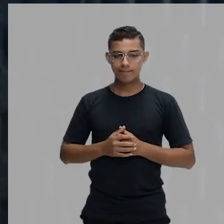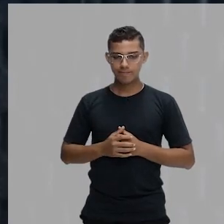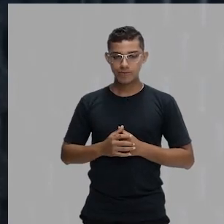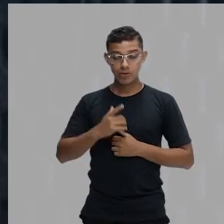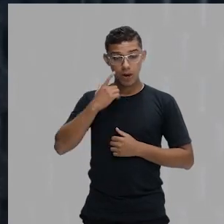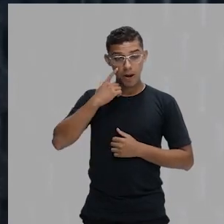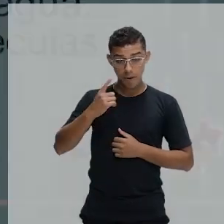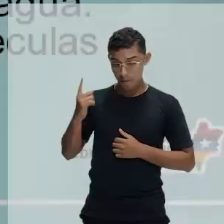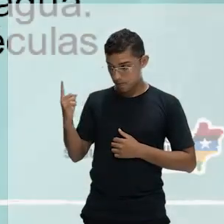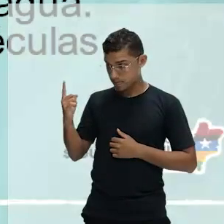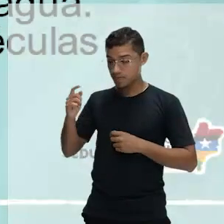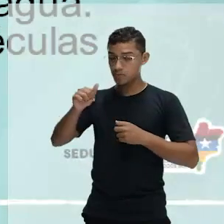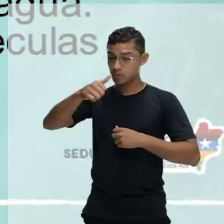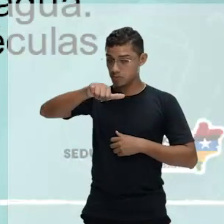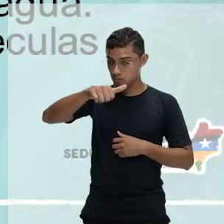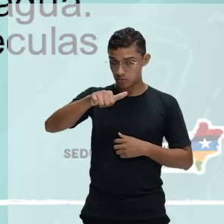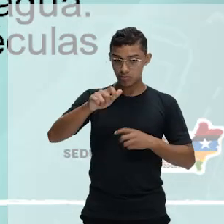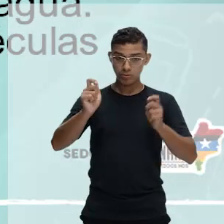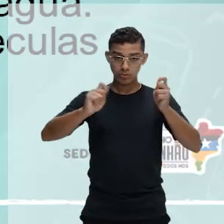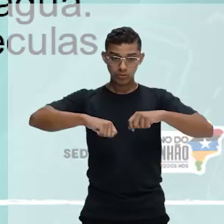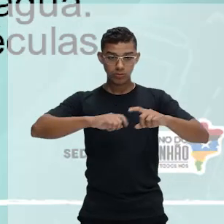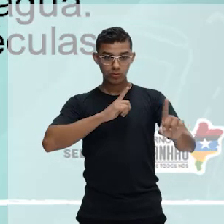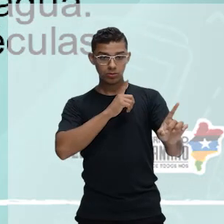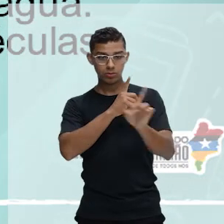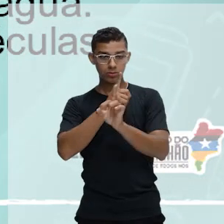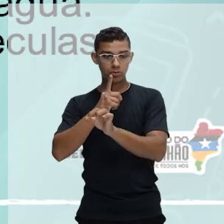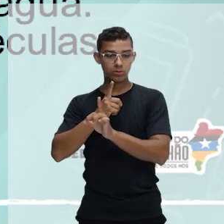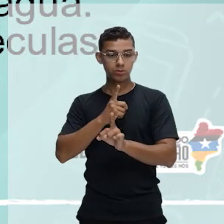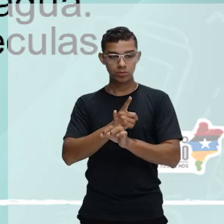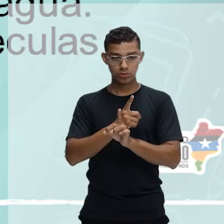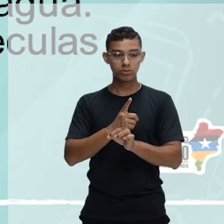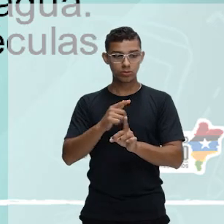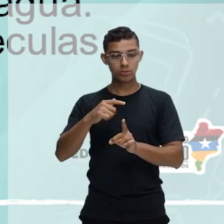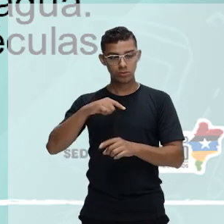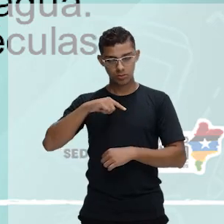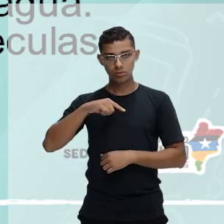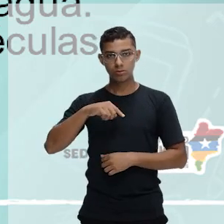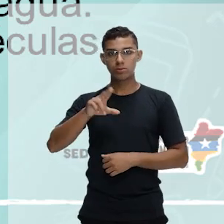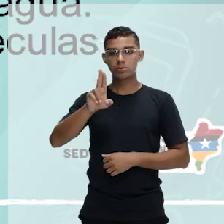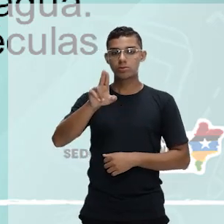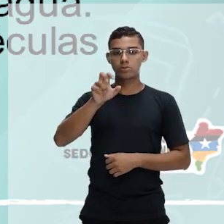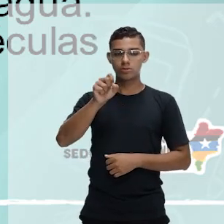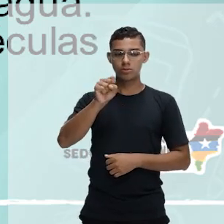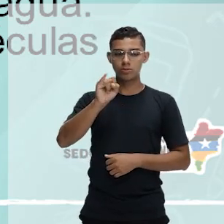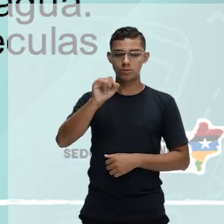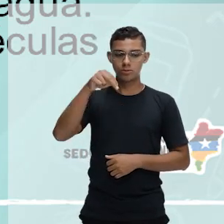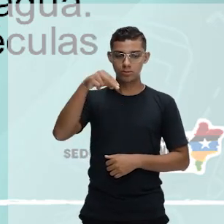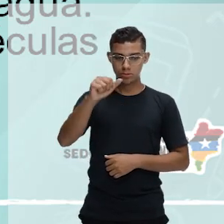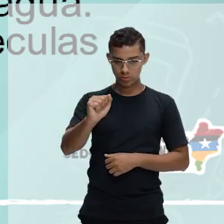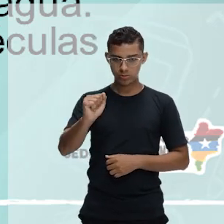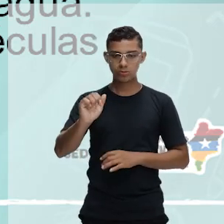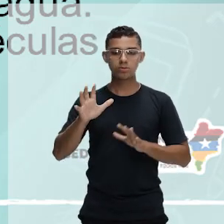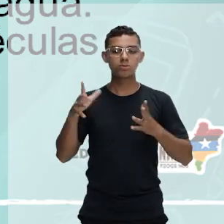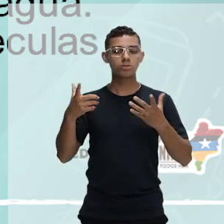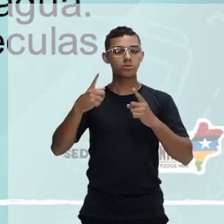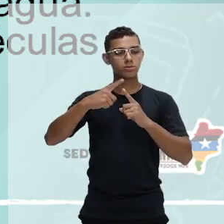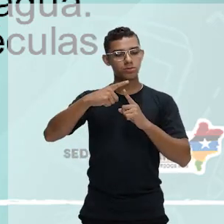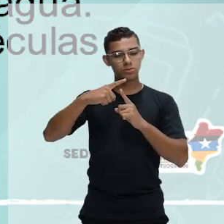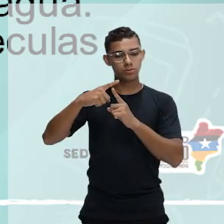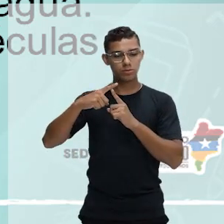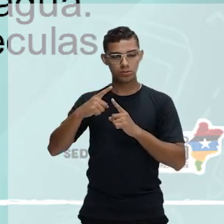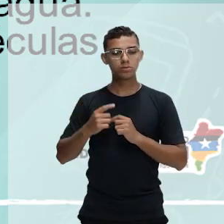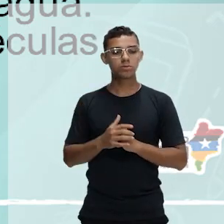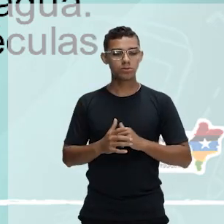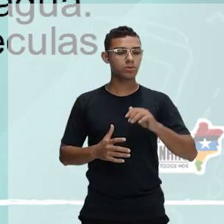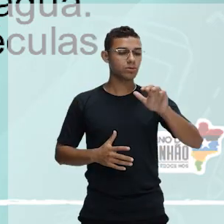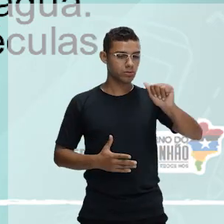analisando o esquema, é possível identificar que se trata de uma usina. Que tipo de usina nós estamos falando? Letra A, é uma